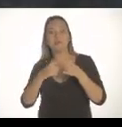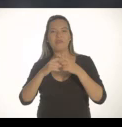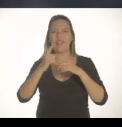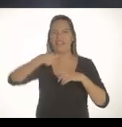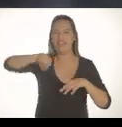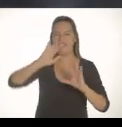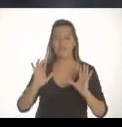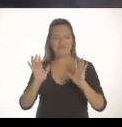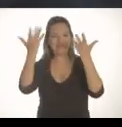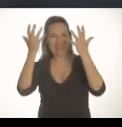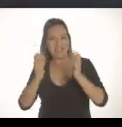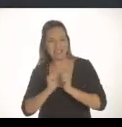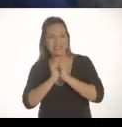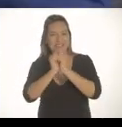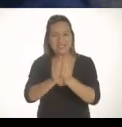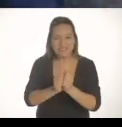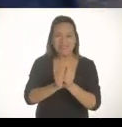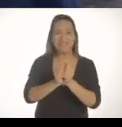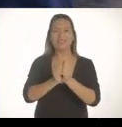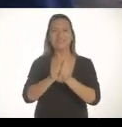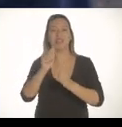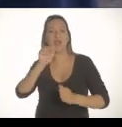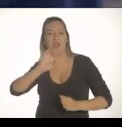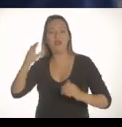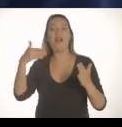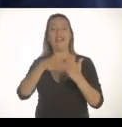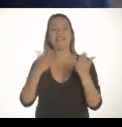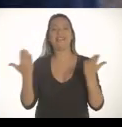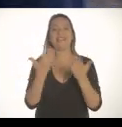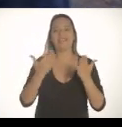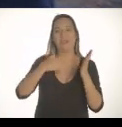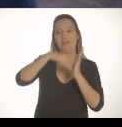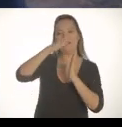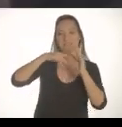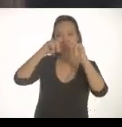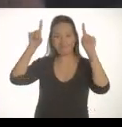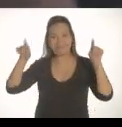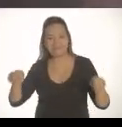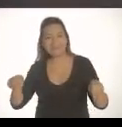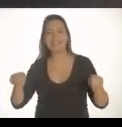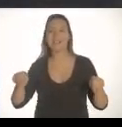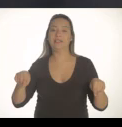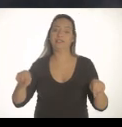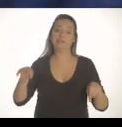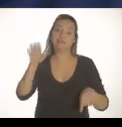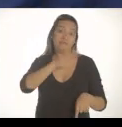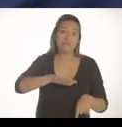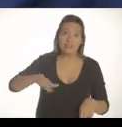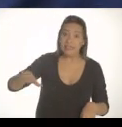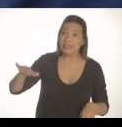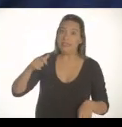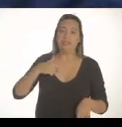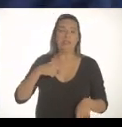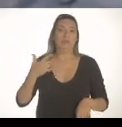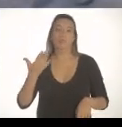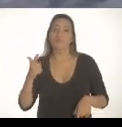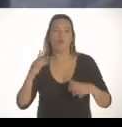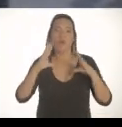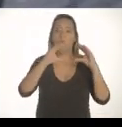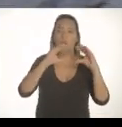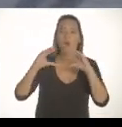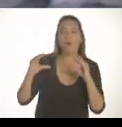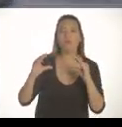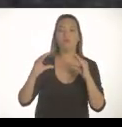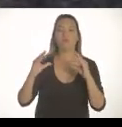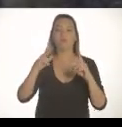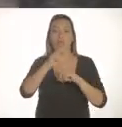E eu jogava a bola no alto pra ele pegar de primeira, pra chutar, e quando ele acertava, a gente fazia uma festa. E nesse gol aqui, o gol tá pintado aí até hoje. Na infância